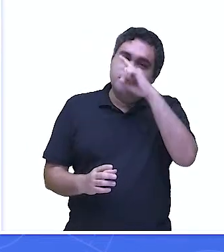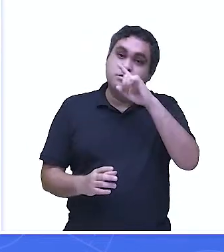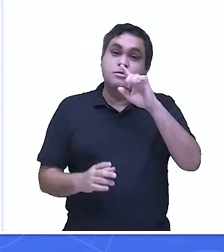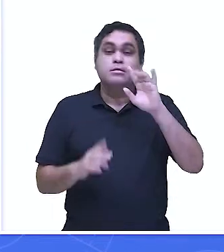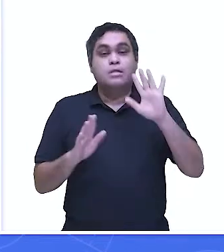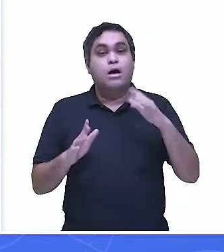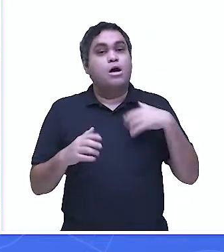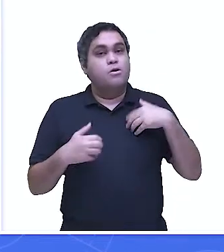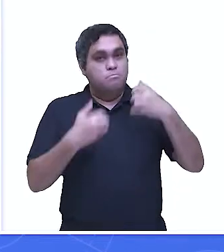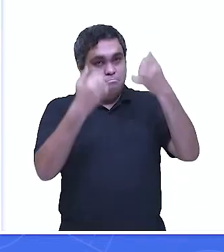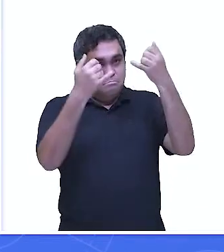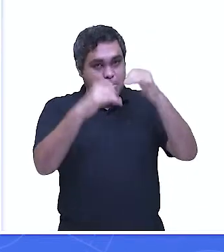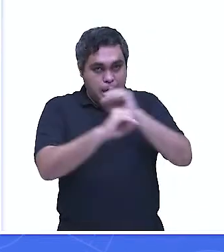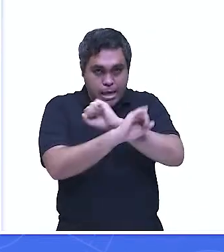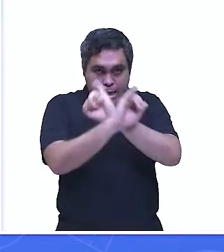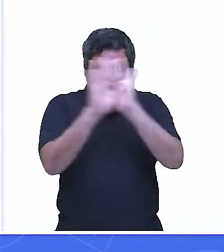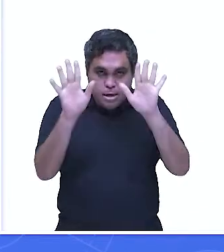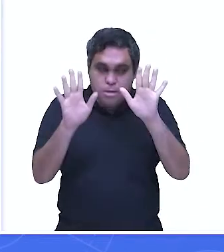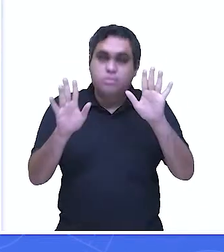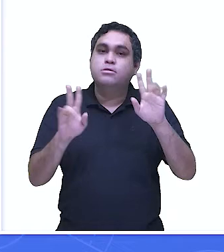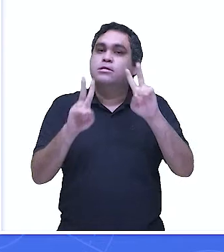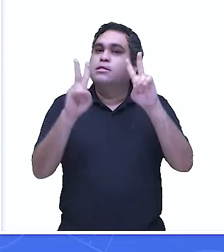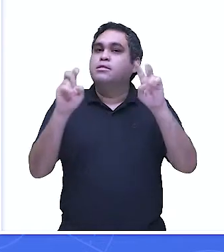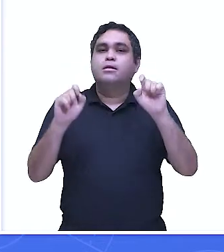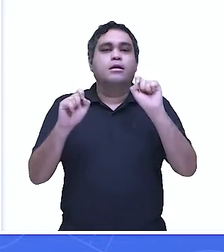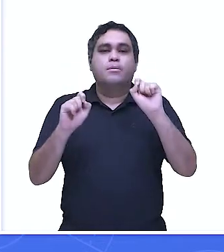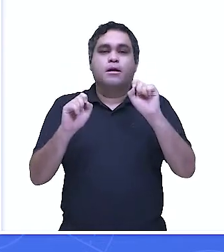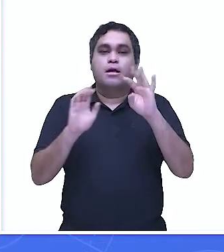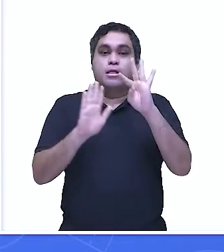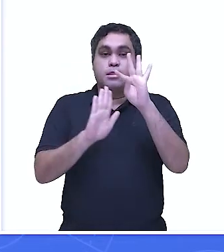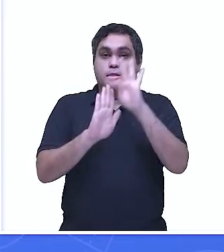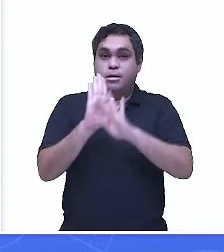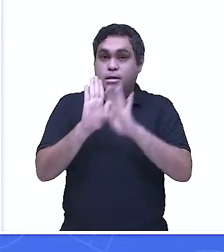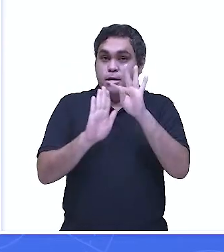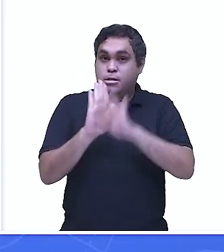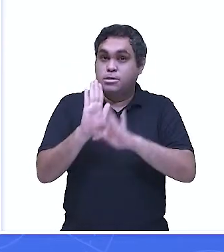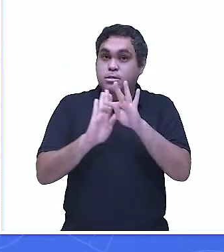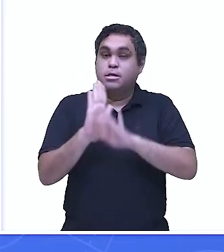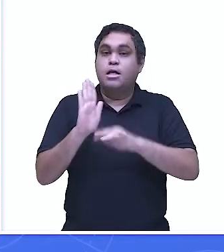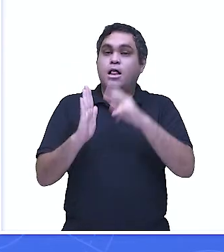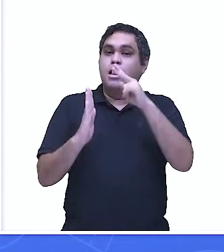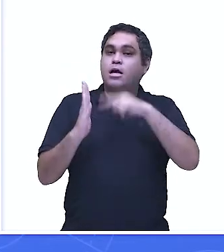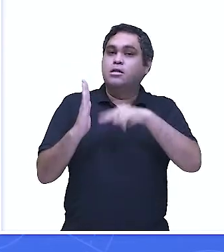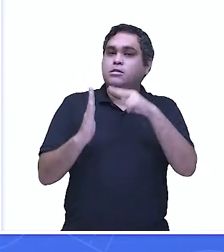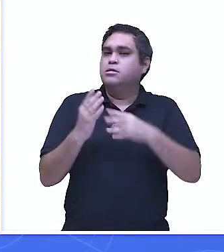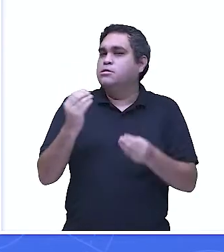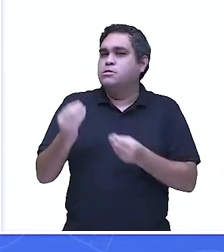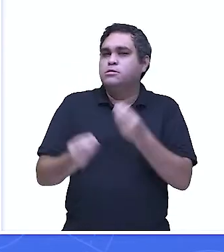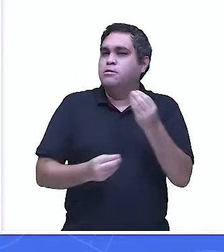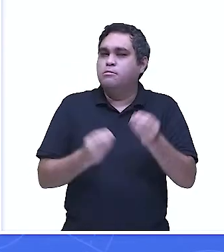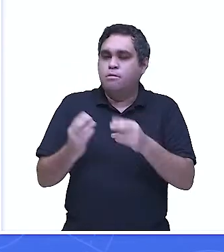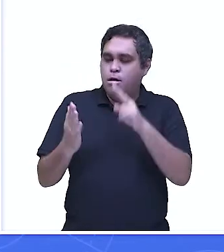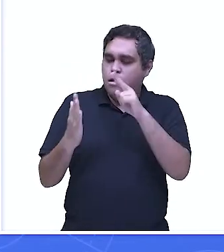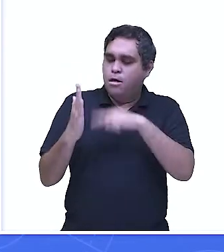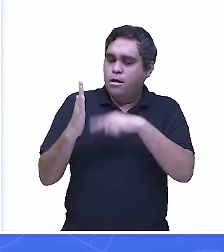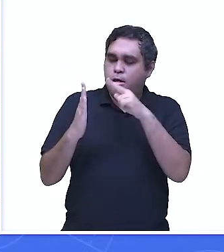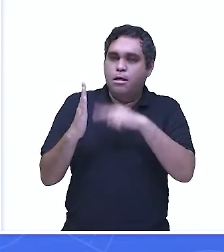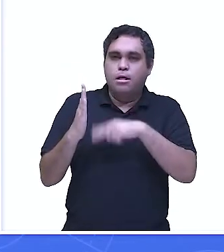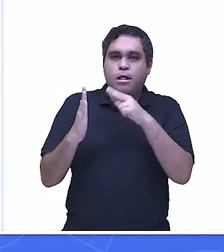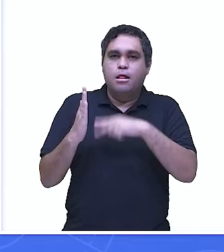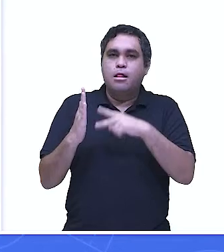isso? Então a aula de hoje é sobre textos, sobre leitura. Como eu vou fazer uma leitura